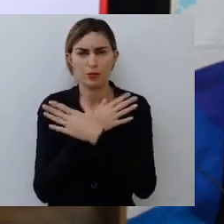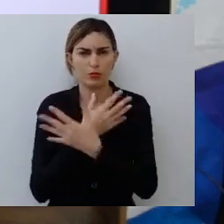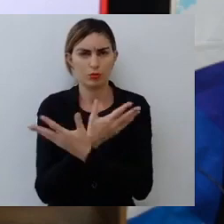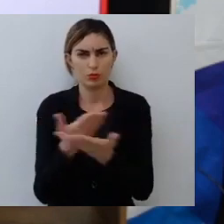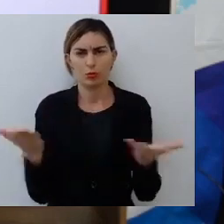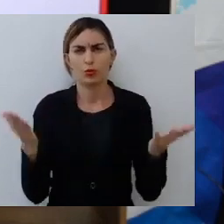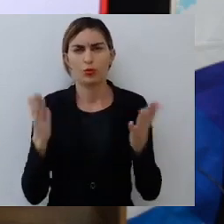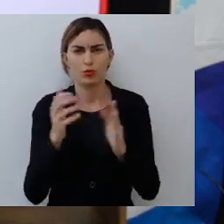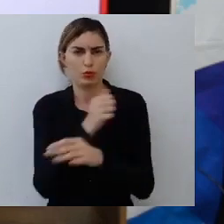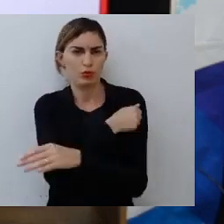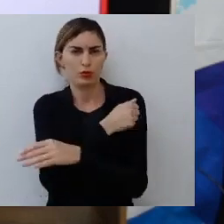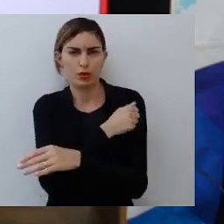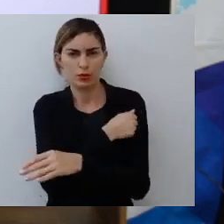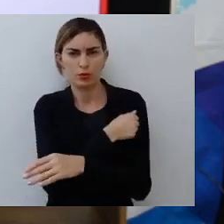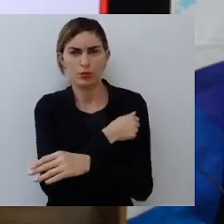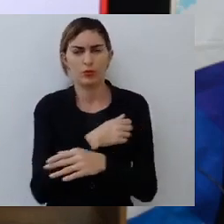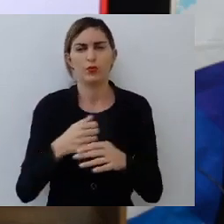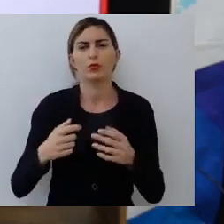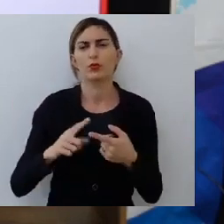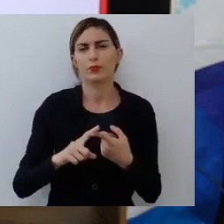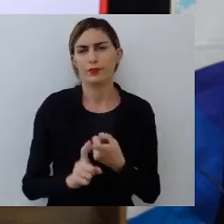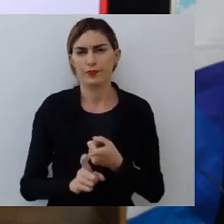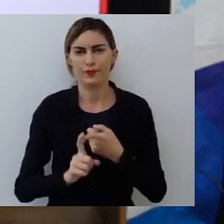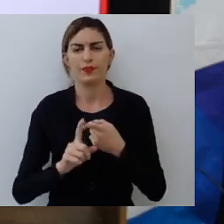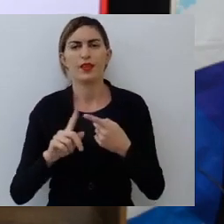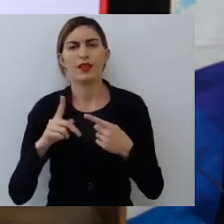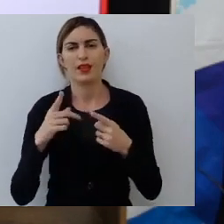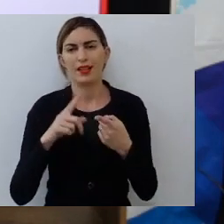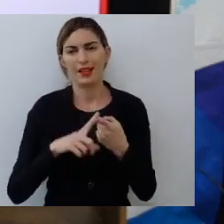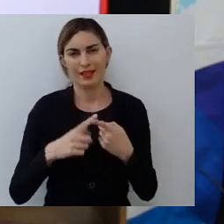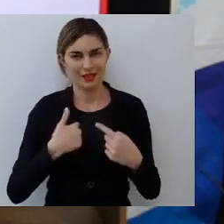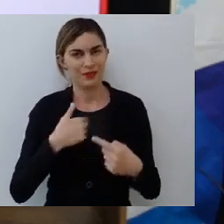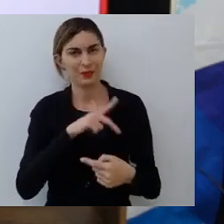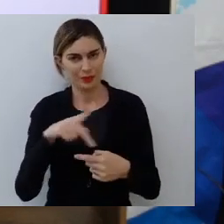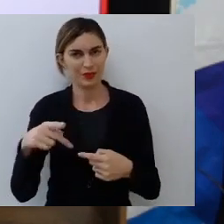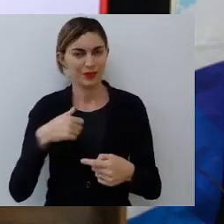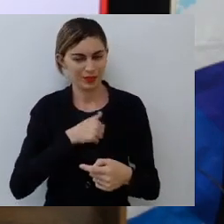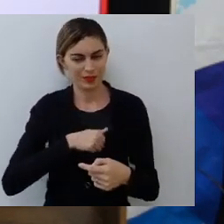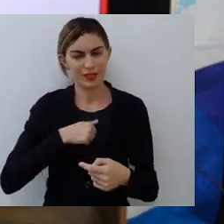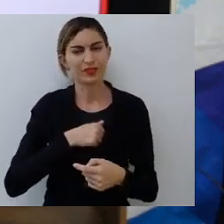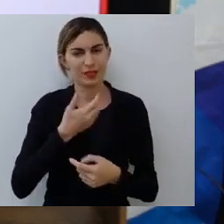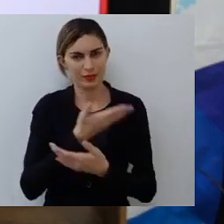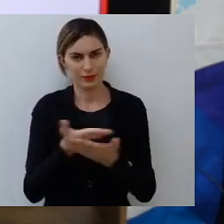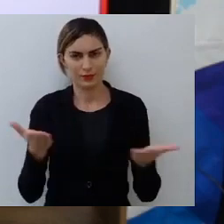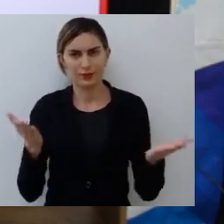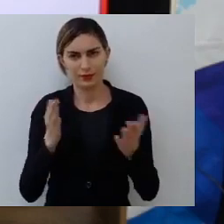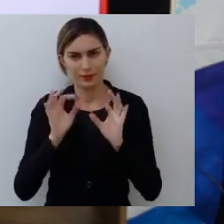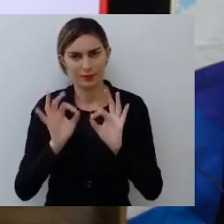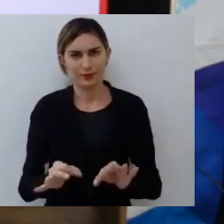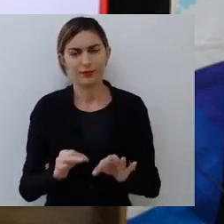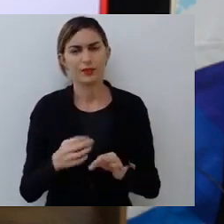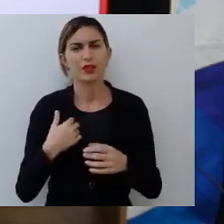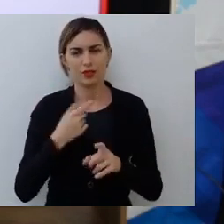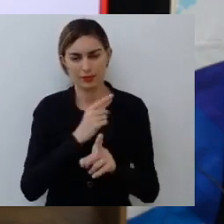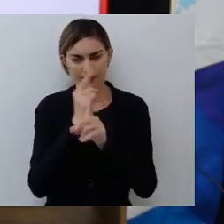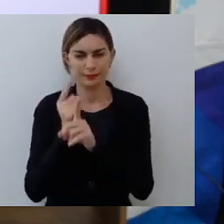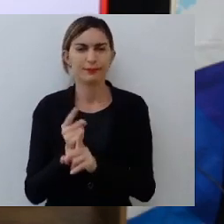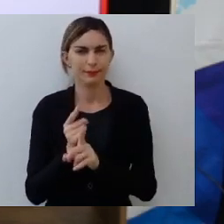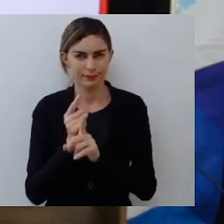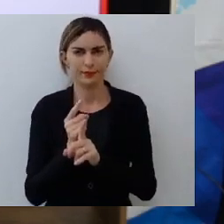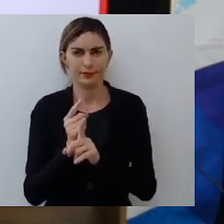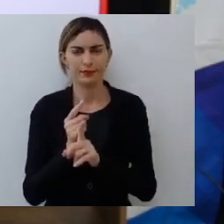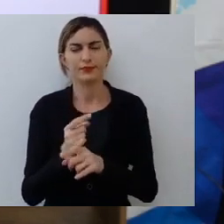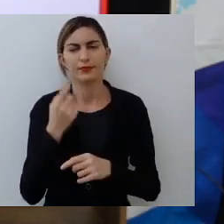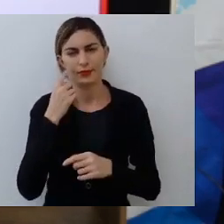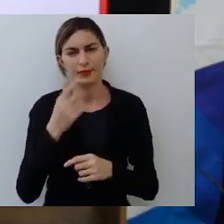os alunos, todas as alunas do Enempaf. O tio Pimpão está com saudade de vocês, tá? Mas a gente vai se rever. A gente vai se